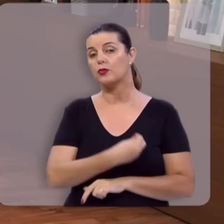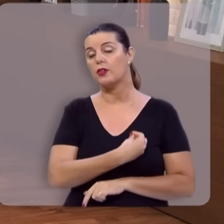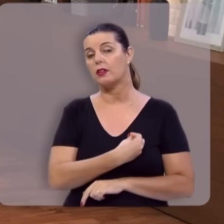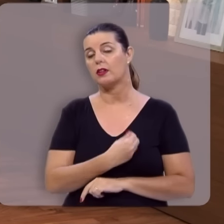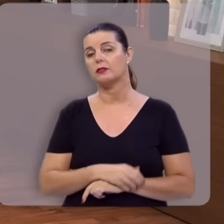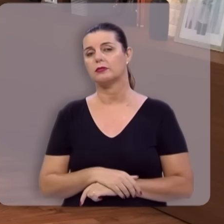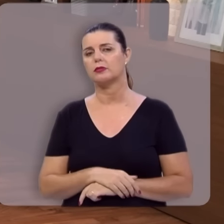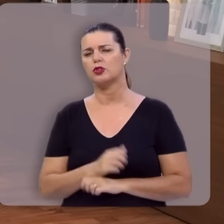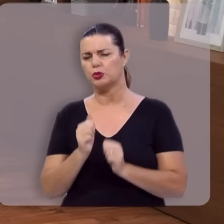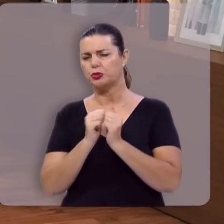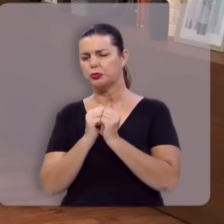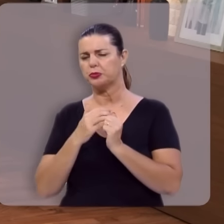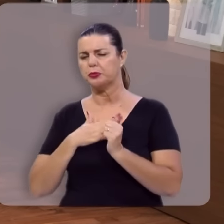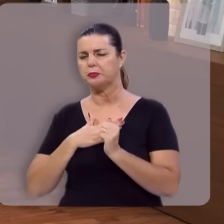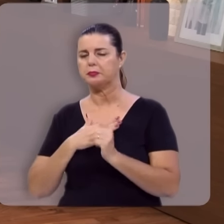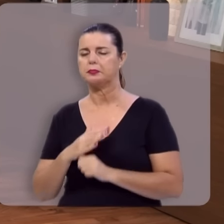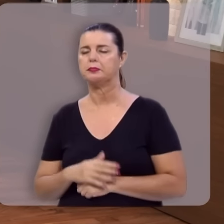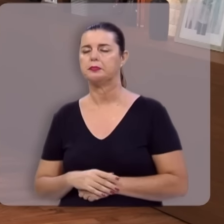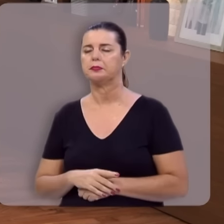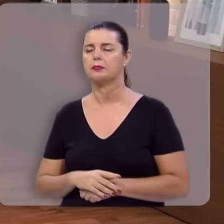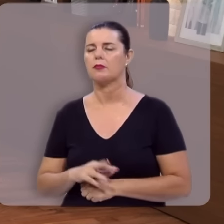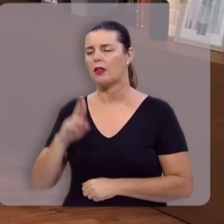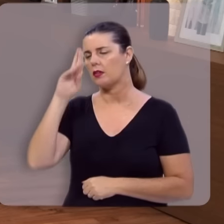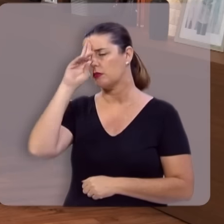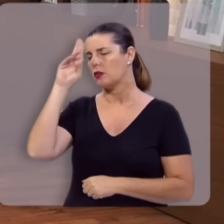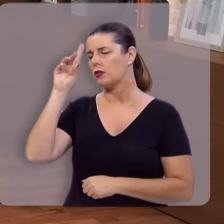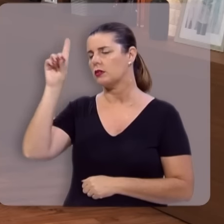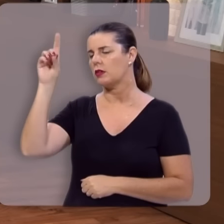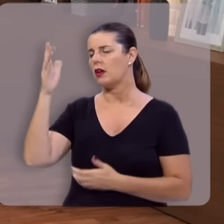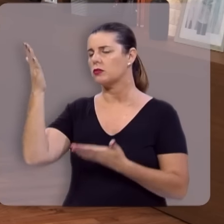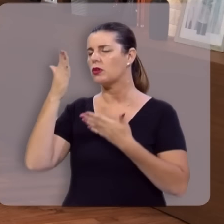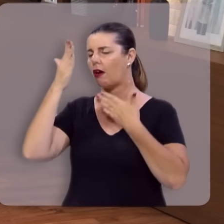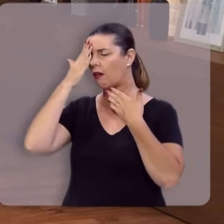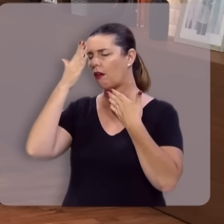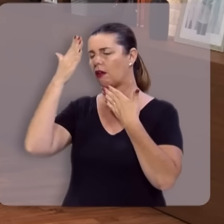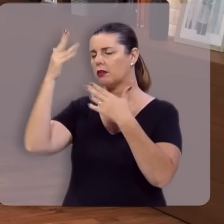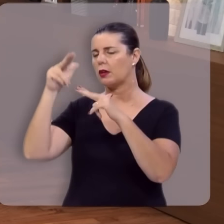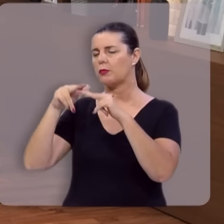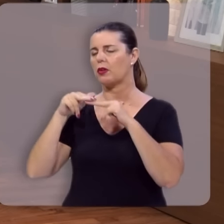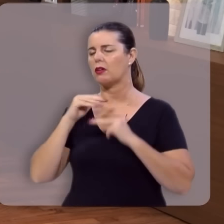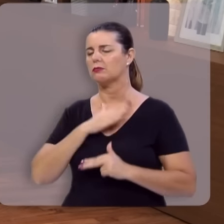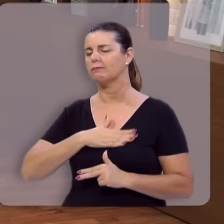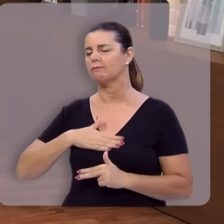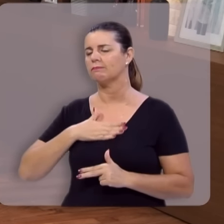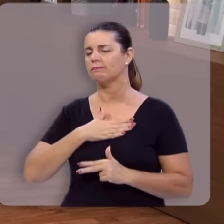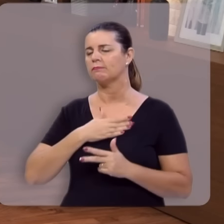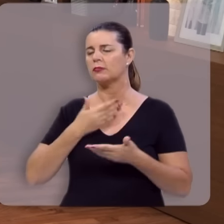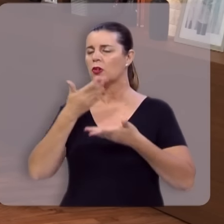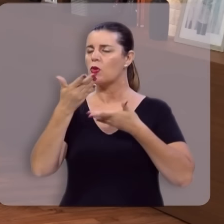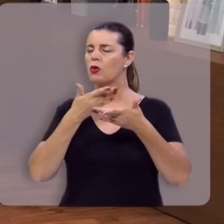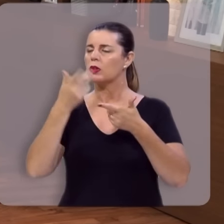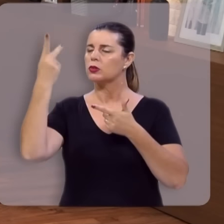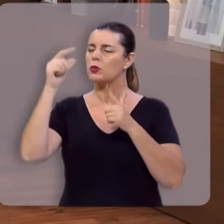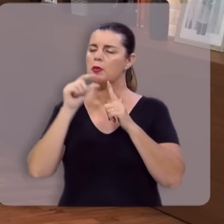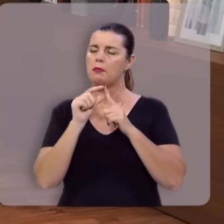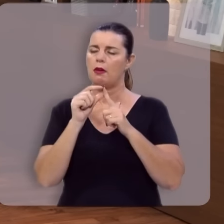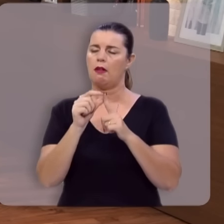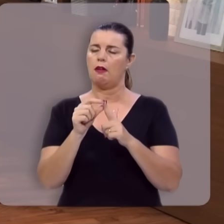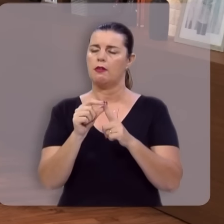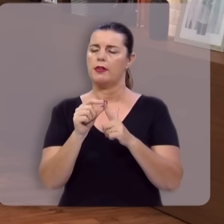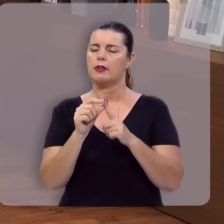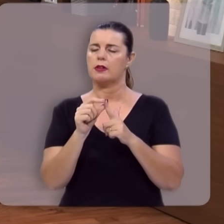está? Ore comigo. Senhor Deus, eu quero te dar graças pelo privilégio de compartilhar a tua